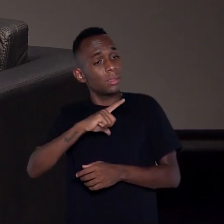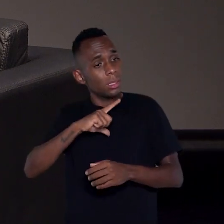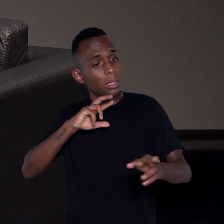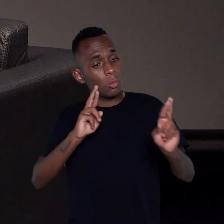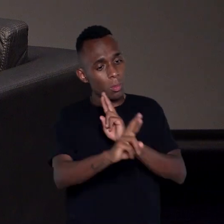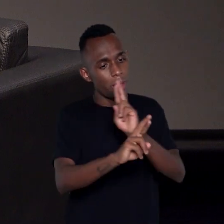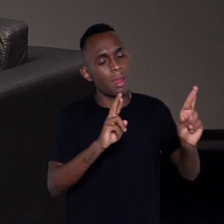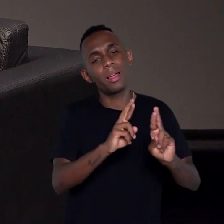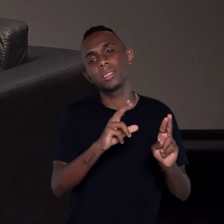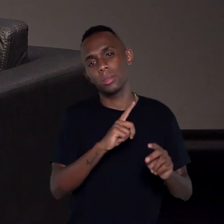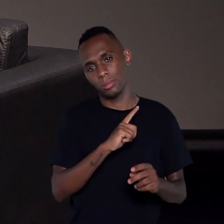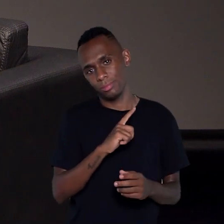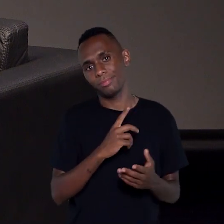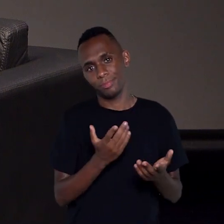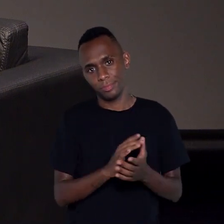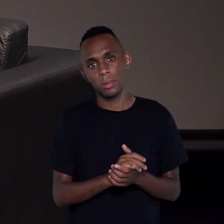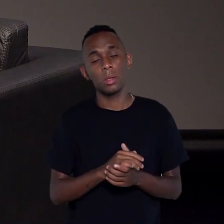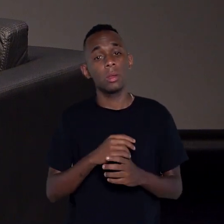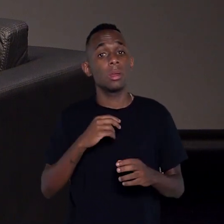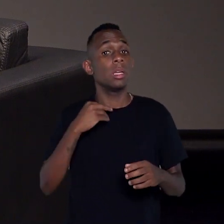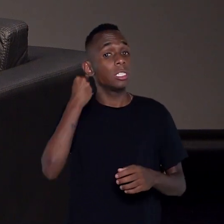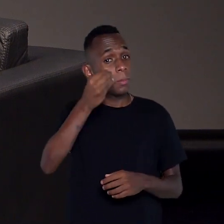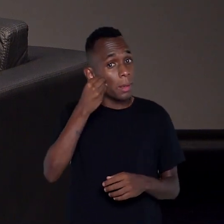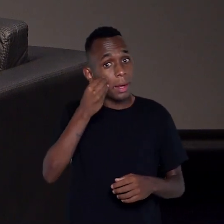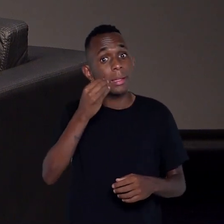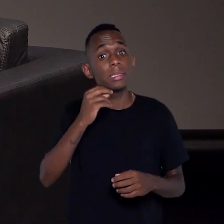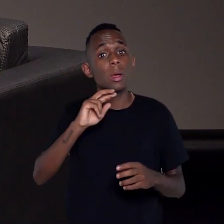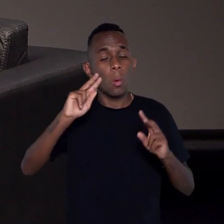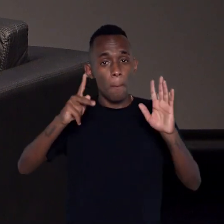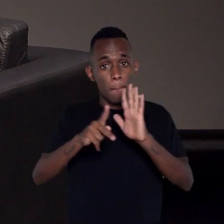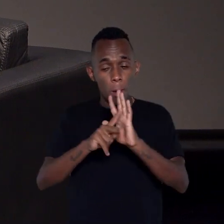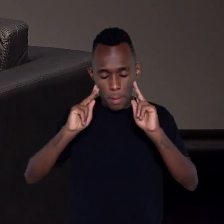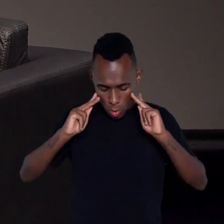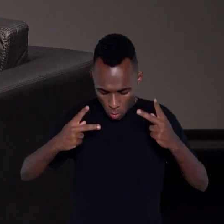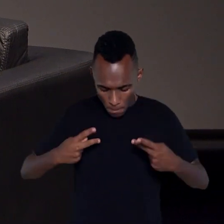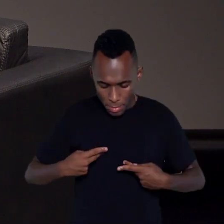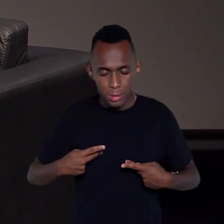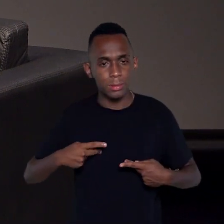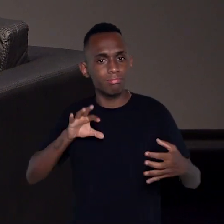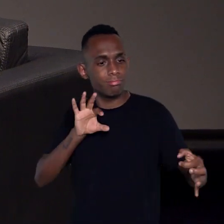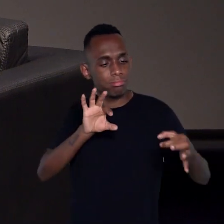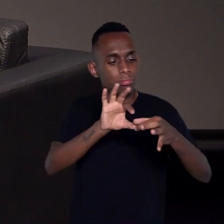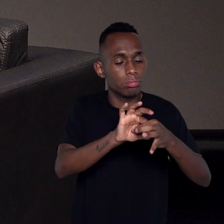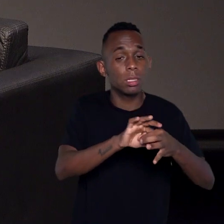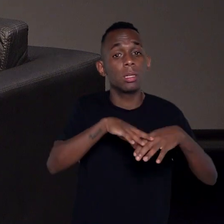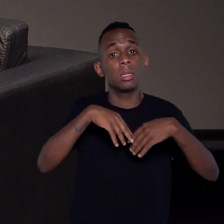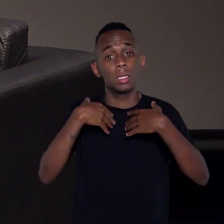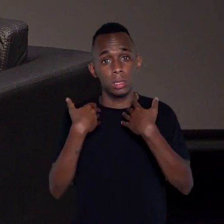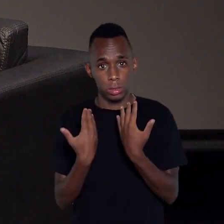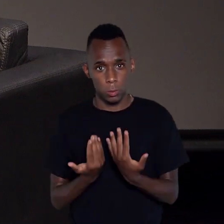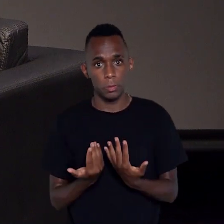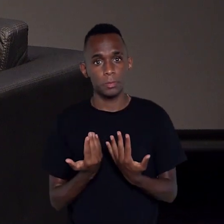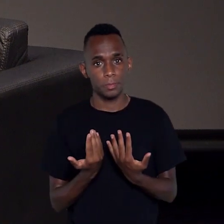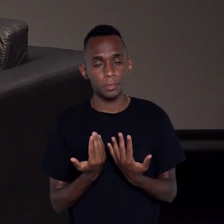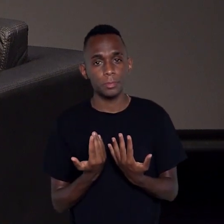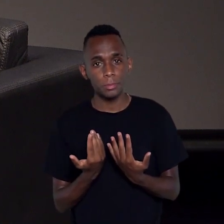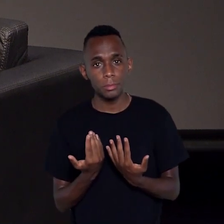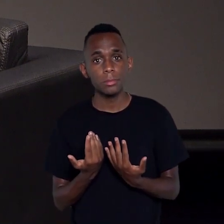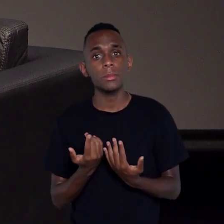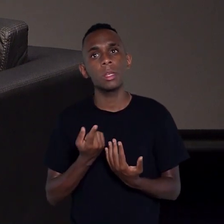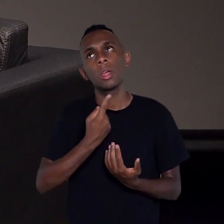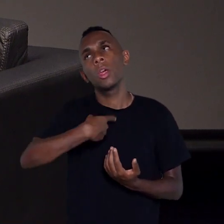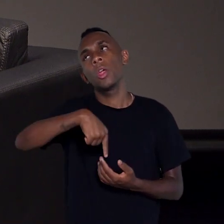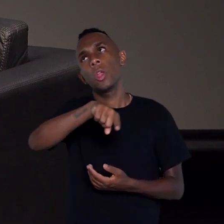nos unem, que são as experiências humanas, né? Aquelas experiências que nos unem. Bom,